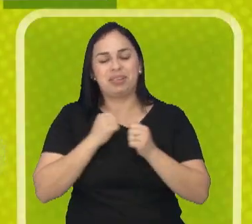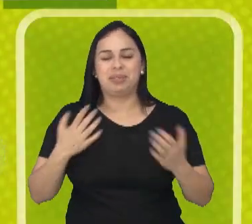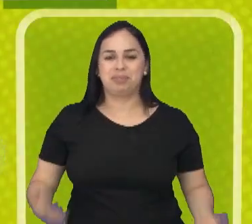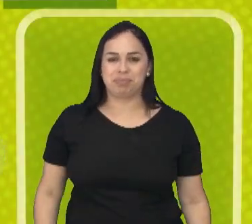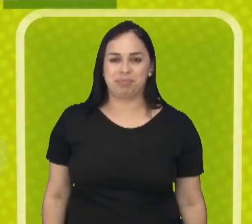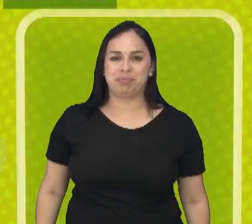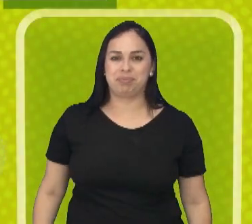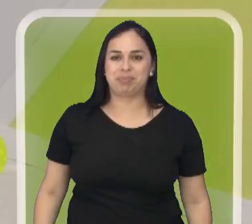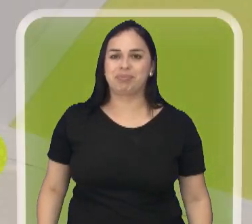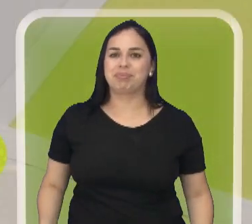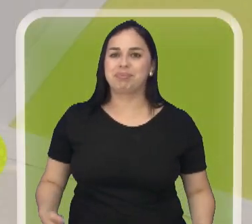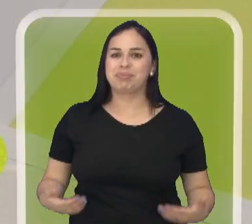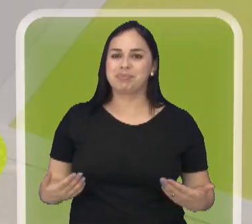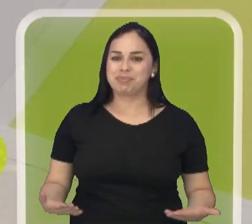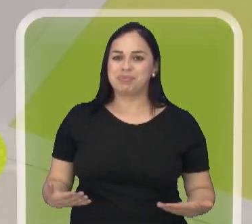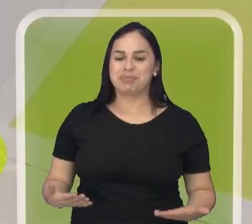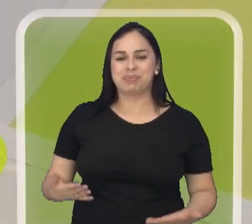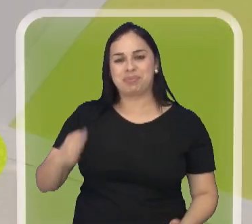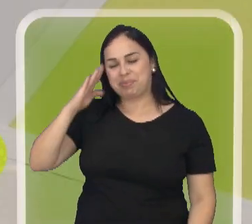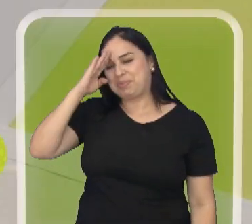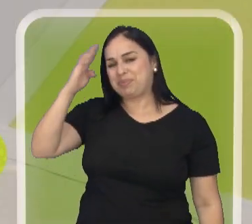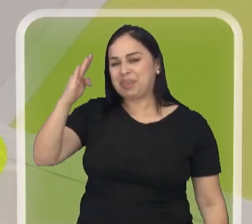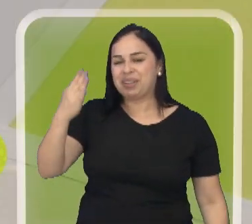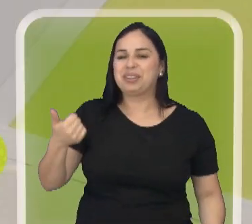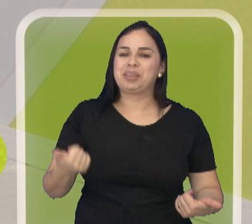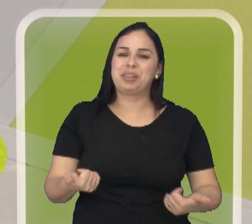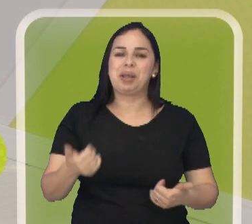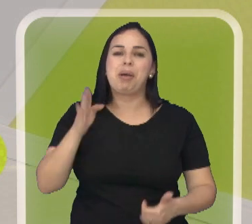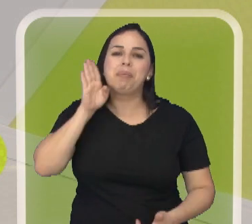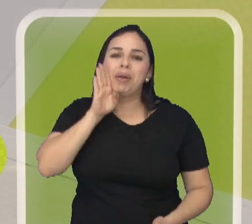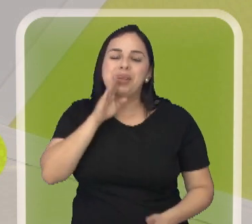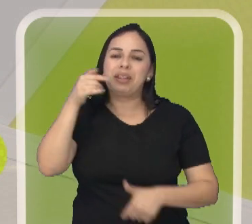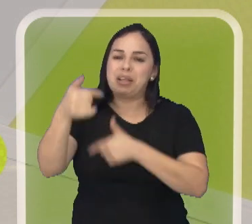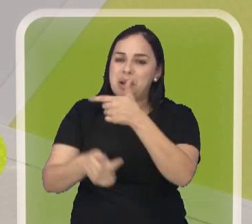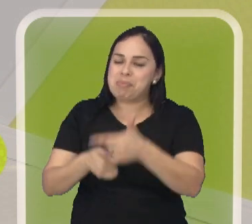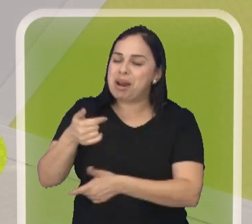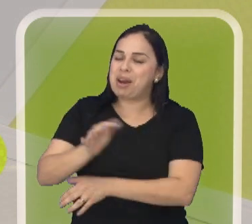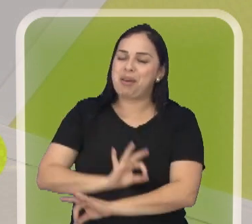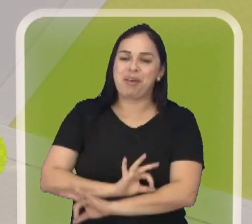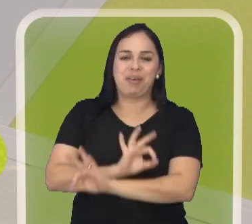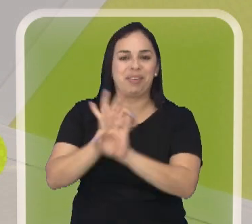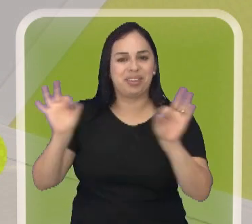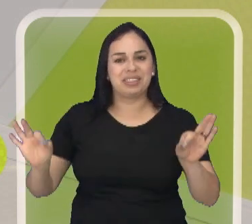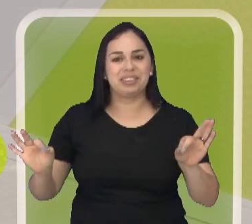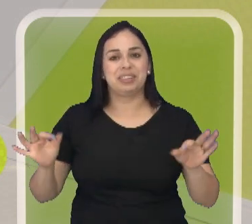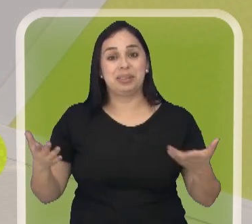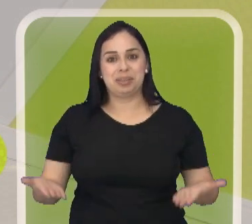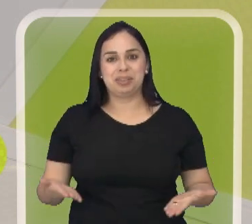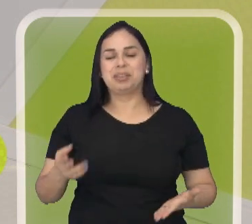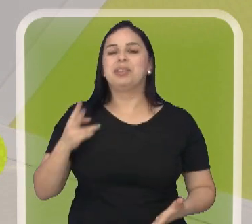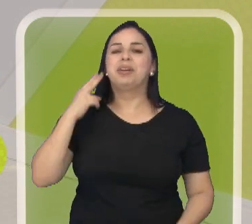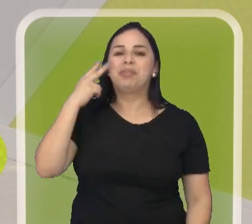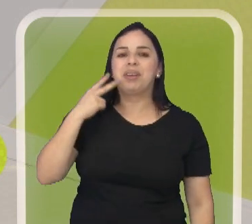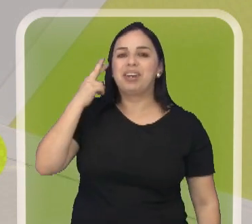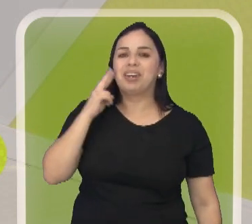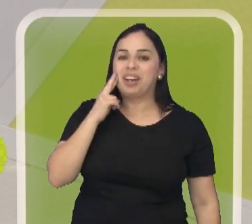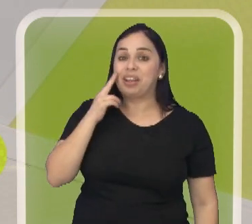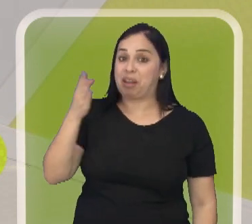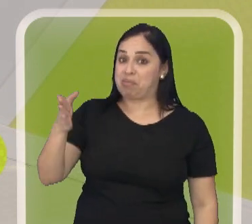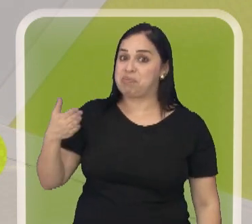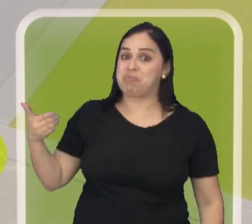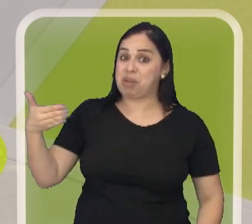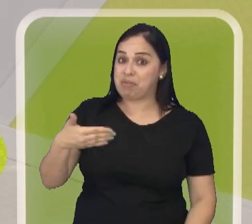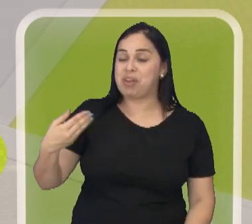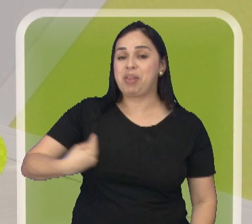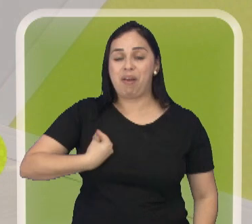junto. Valeu, Paulito, tamo junto. Grande, Paulito, tá trabalhando demais o nosso Paulito. E olha só, o vereador Renato Santiago, ele tava lá no